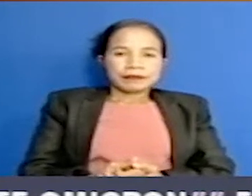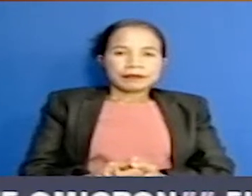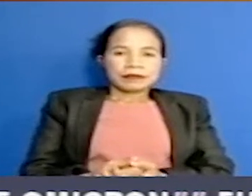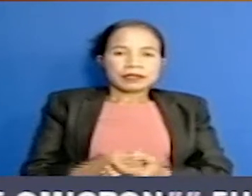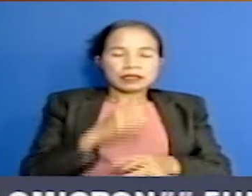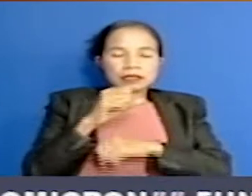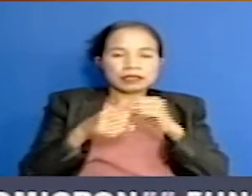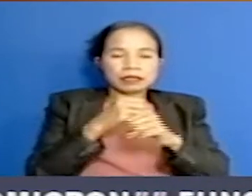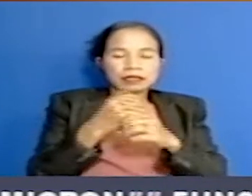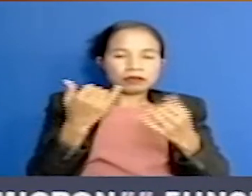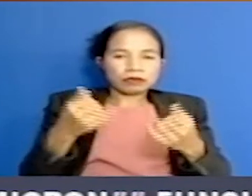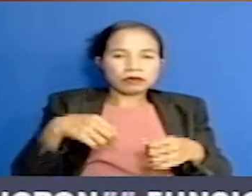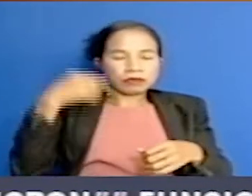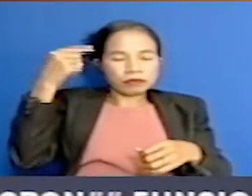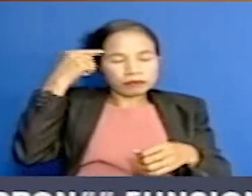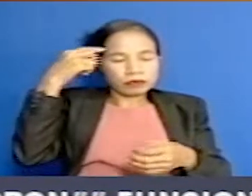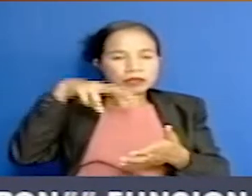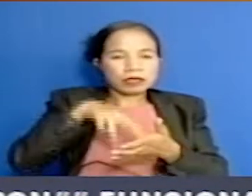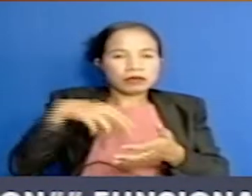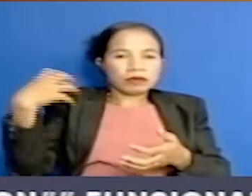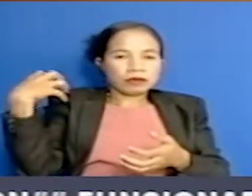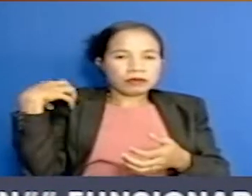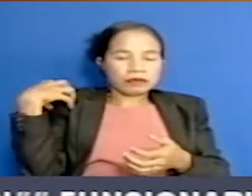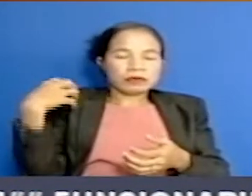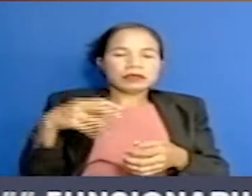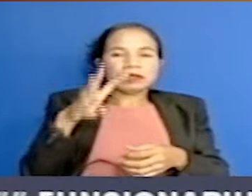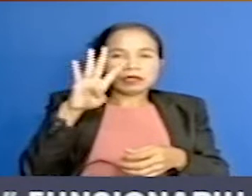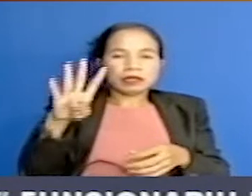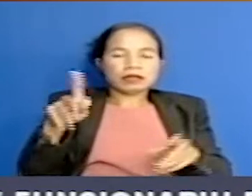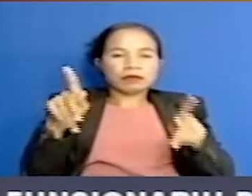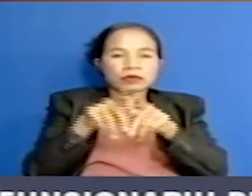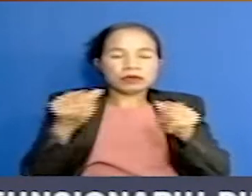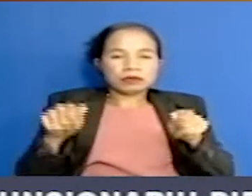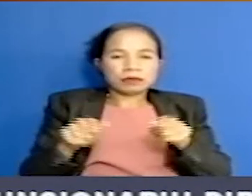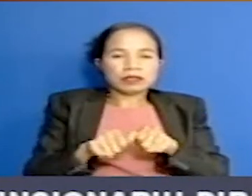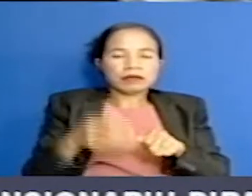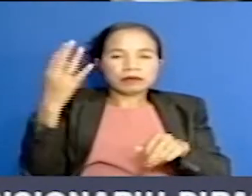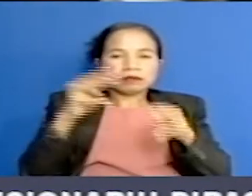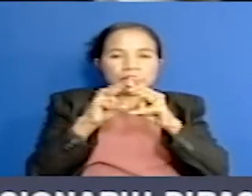Tinan ay governo har edifício hati a posto administrativo sira iha munisipio Ainaro.